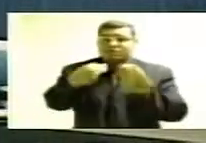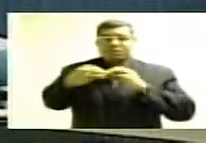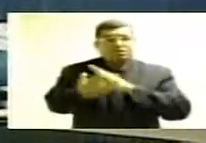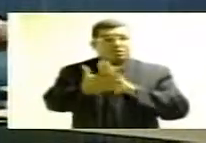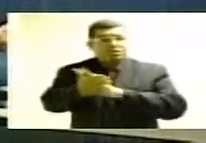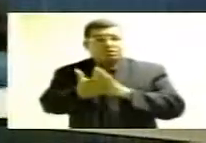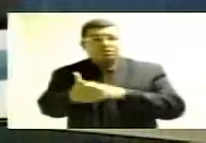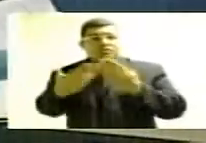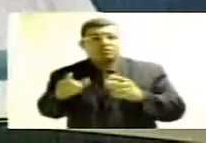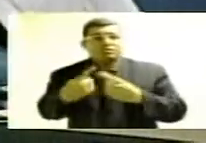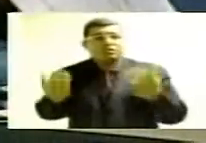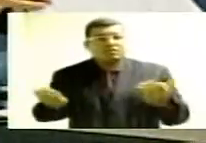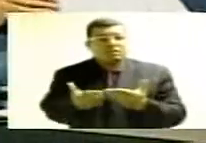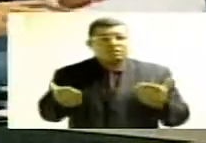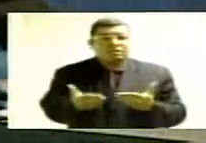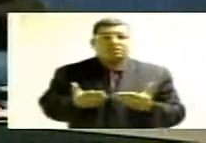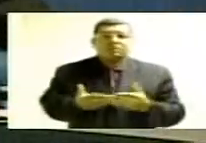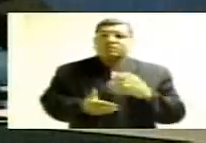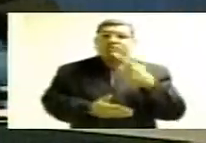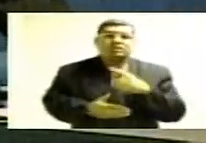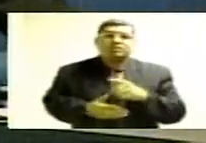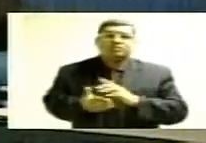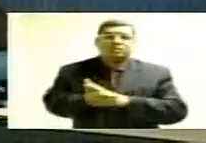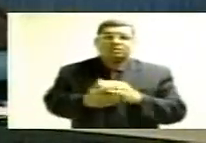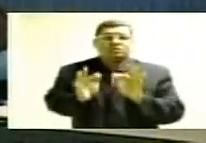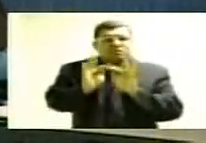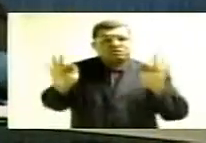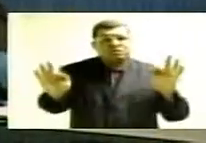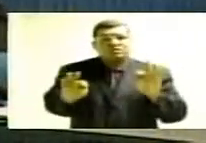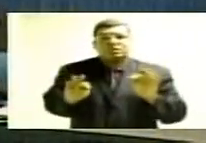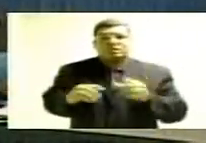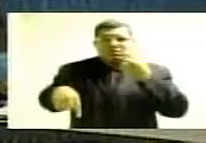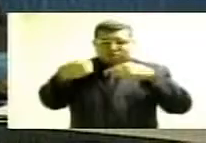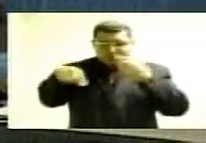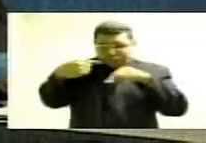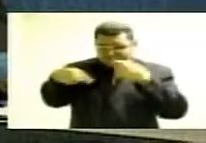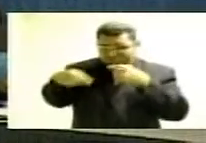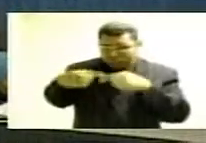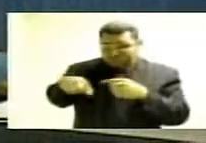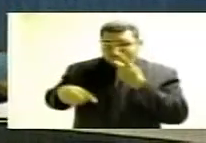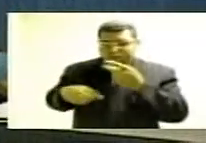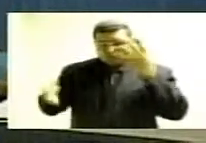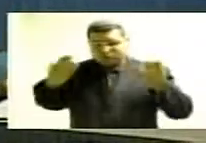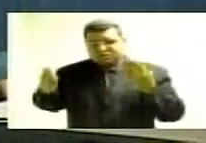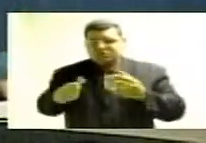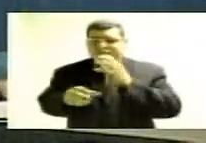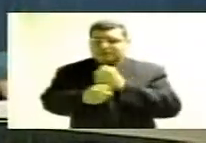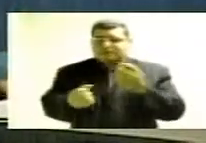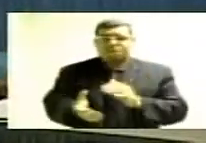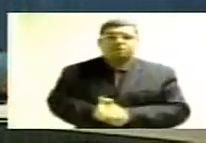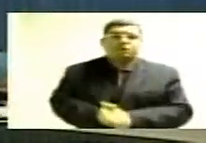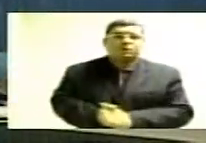vai. Mas isso não remete simplesmente a uma discussão de desequilíbrio das